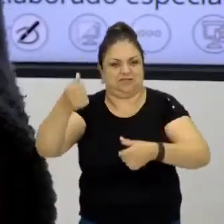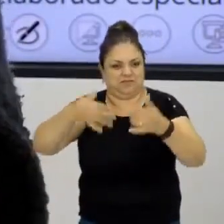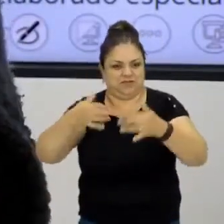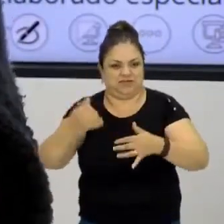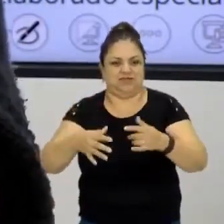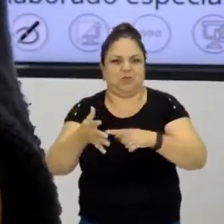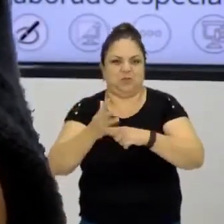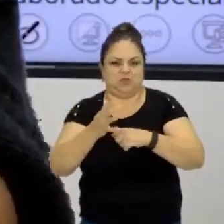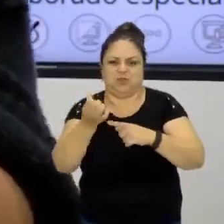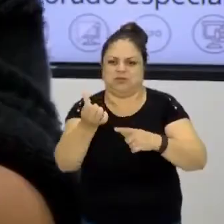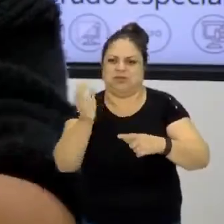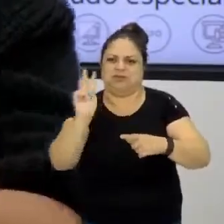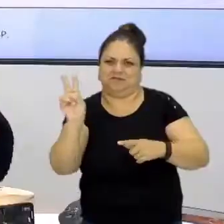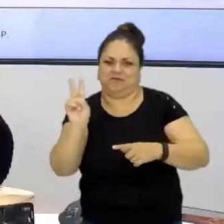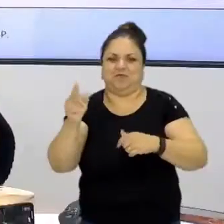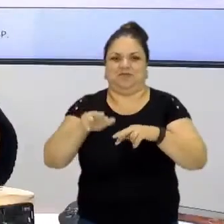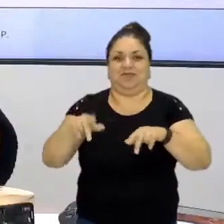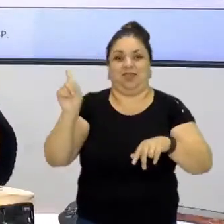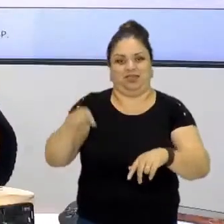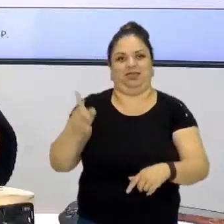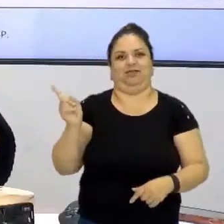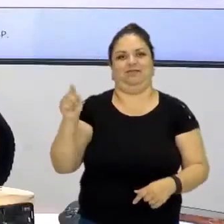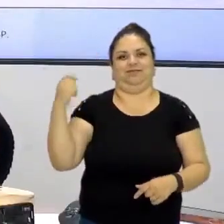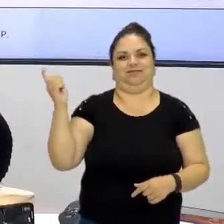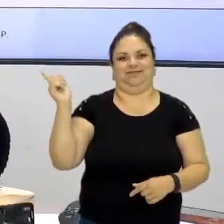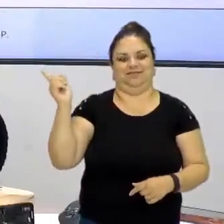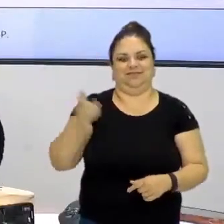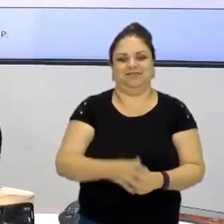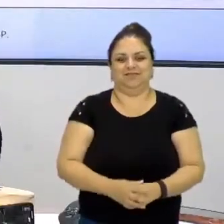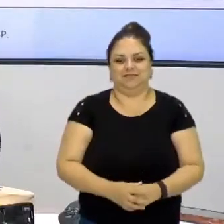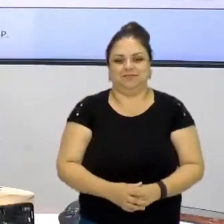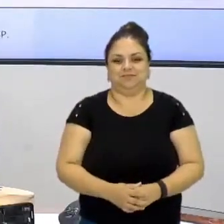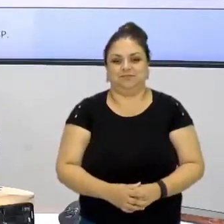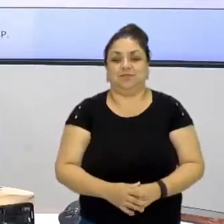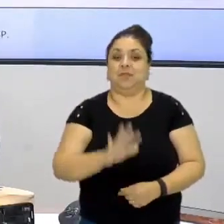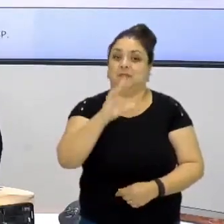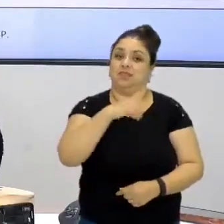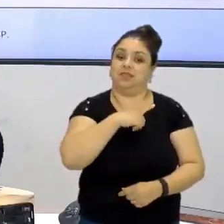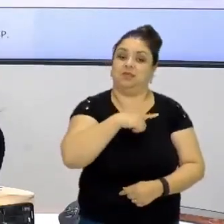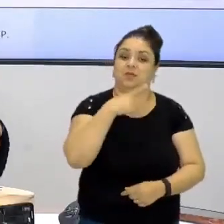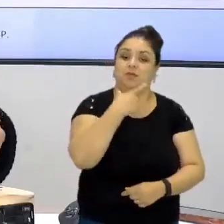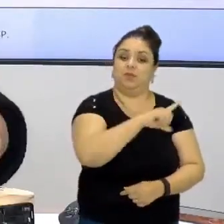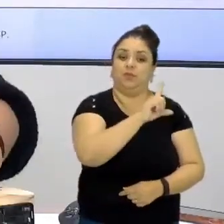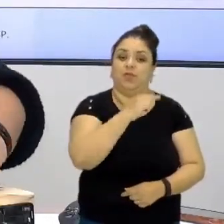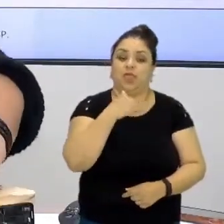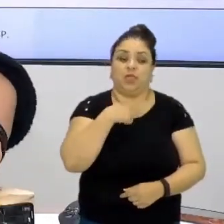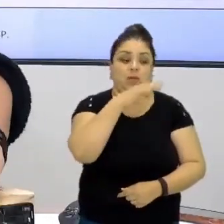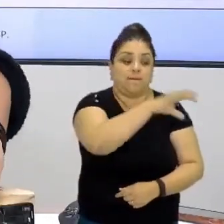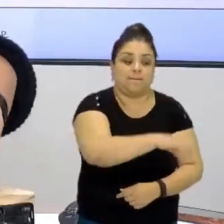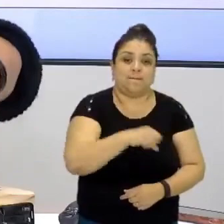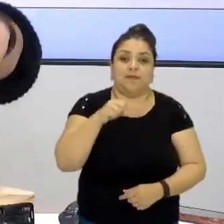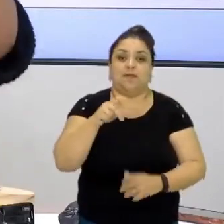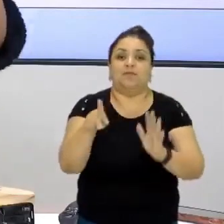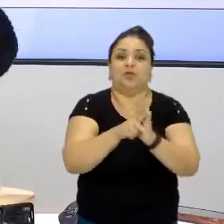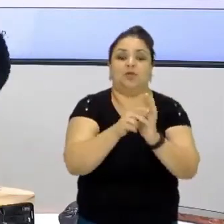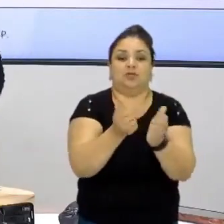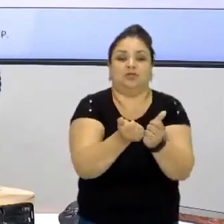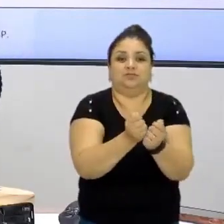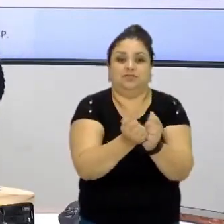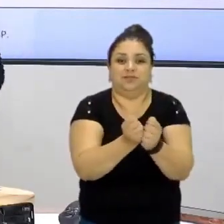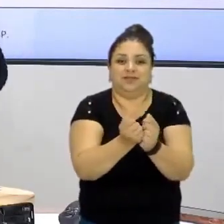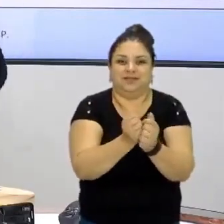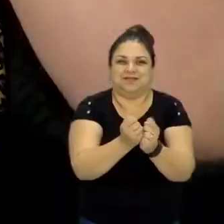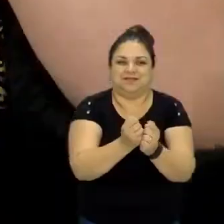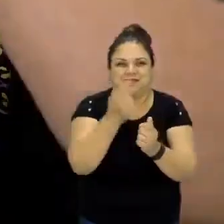aqui, tá? E eu tenho os que eu peguei de um joystick de PlayStation